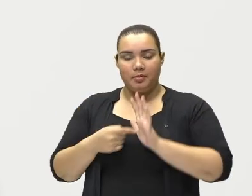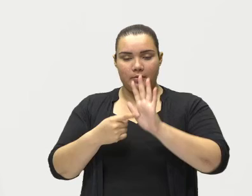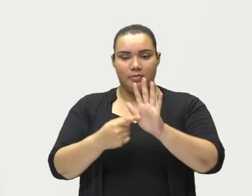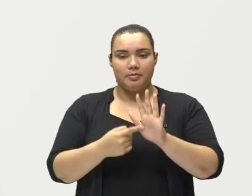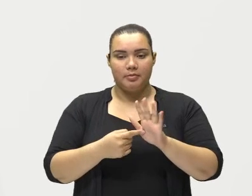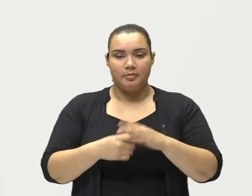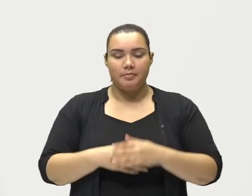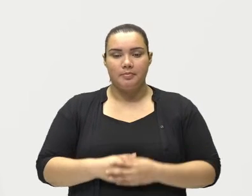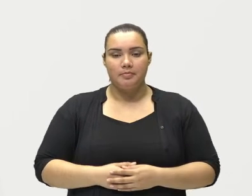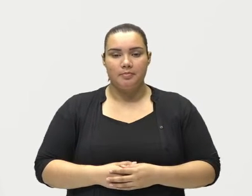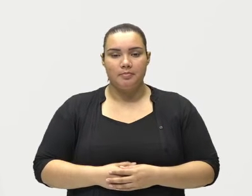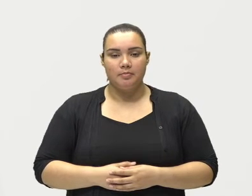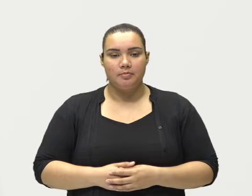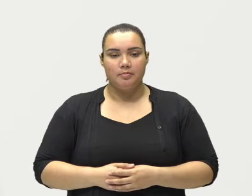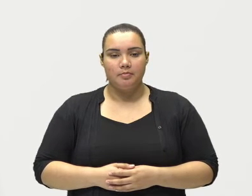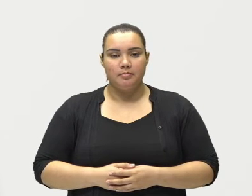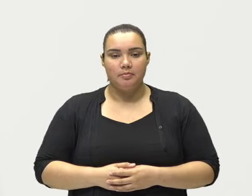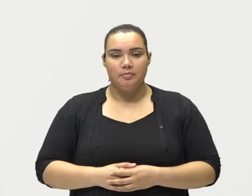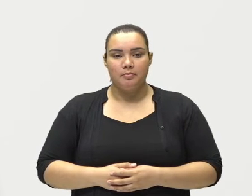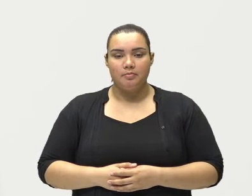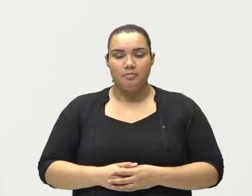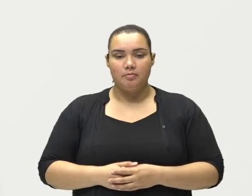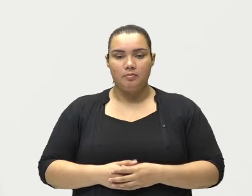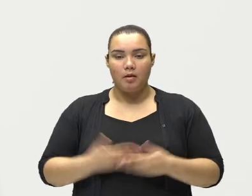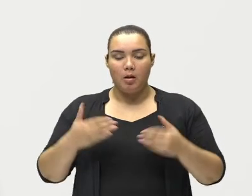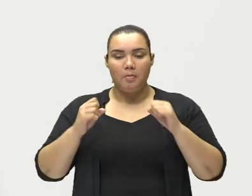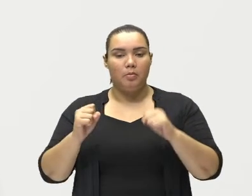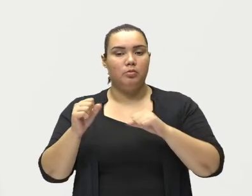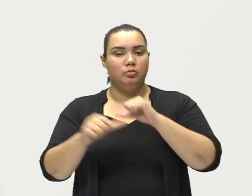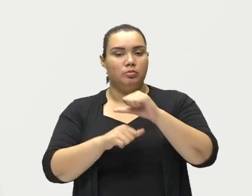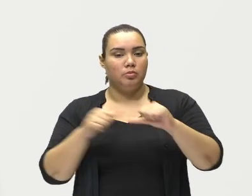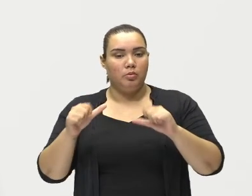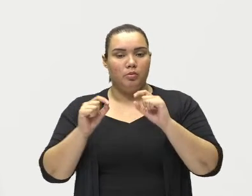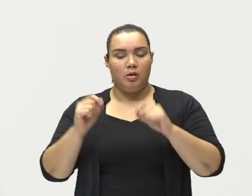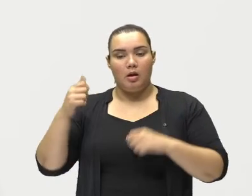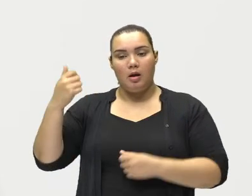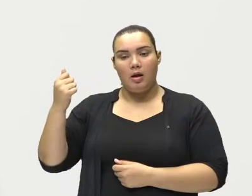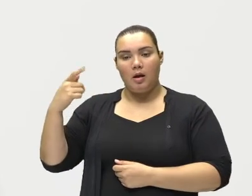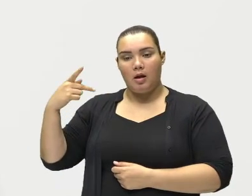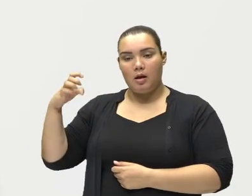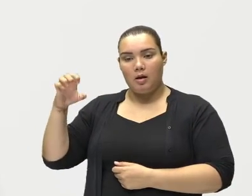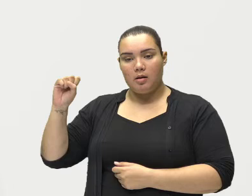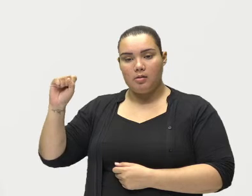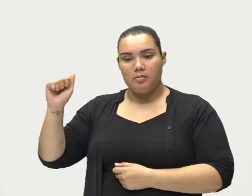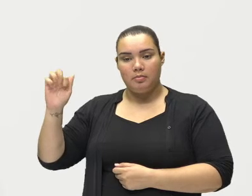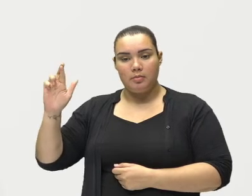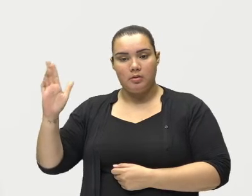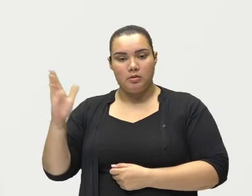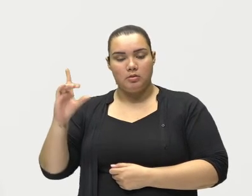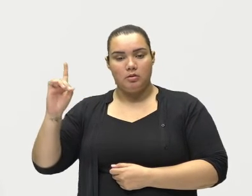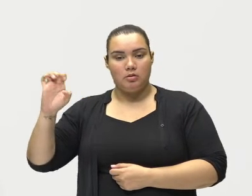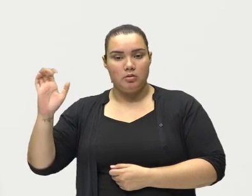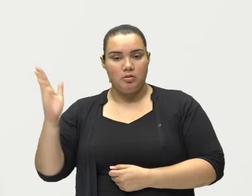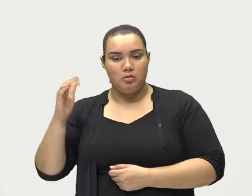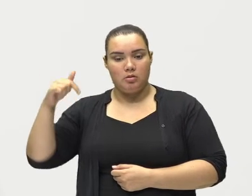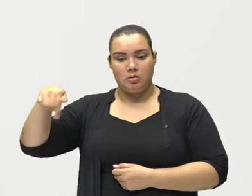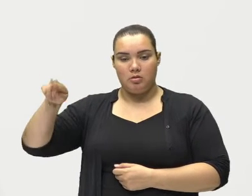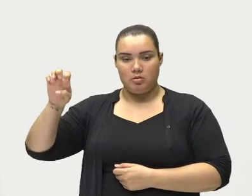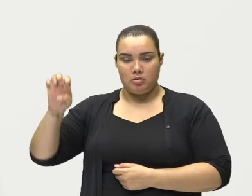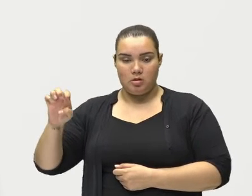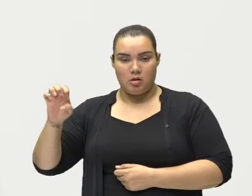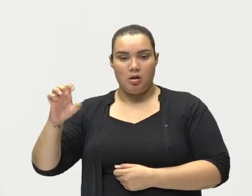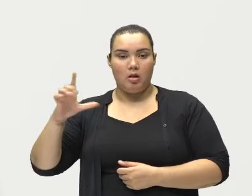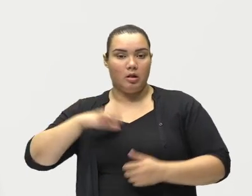né? Bacana. Muito bem. Pode também modificar aqui para apesar de que, né? Apesar de que tenha